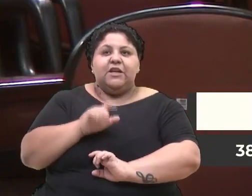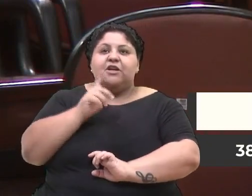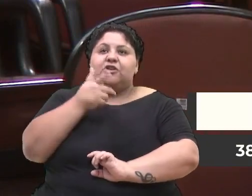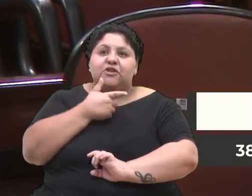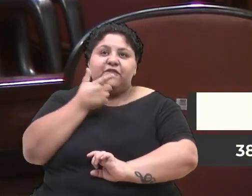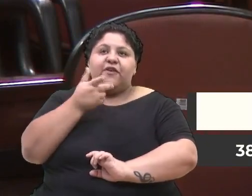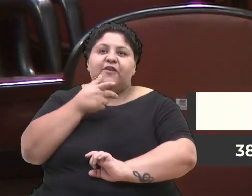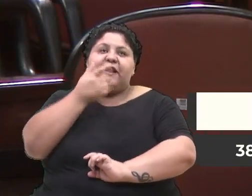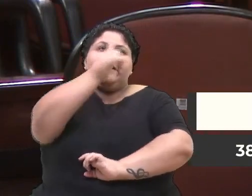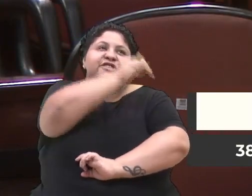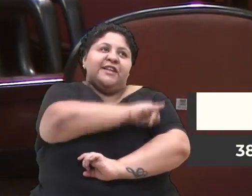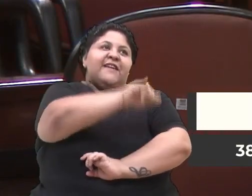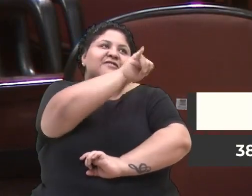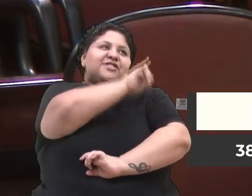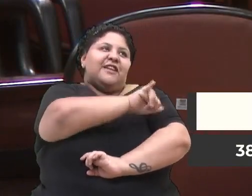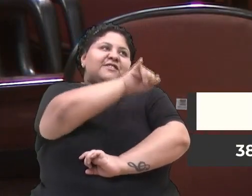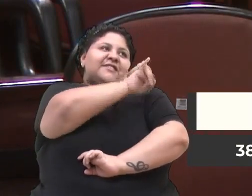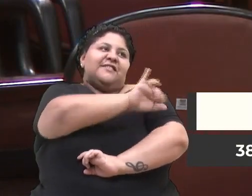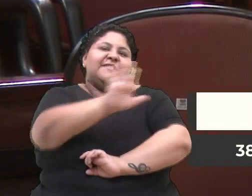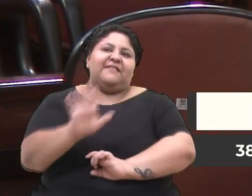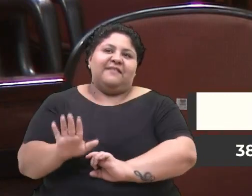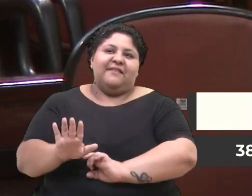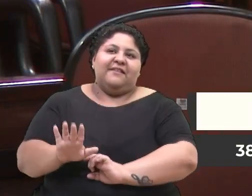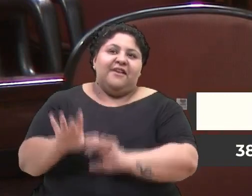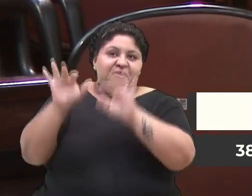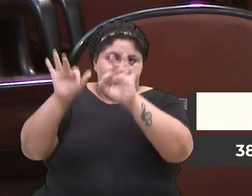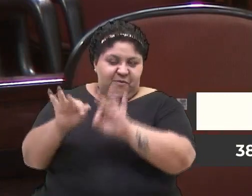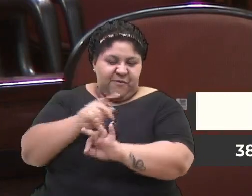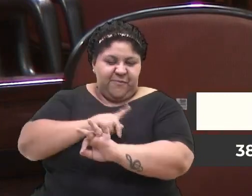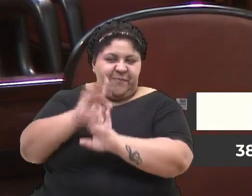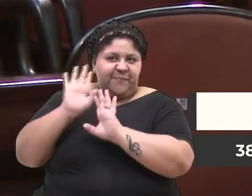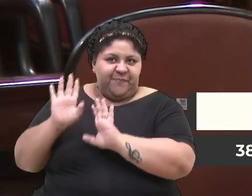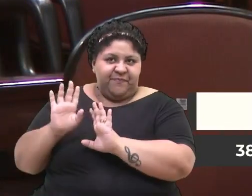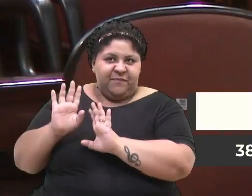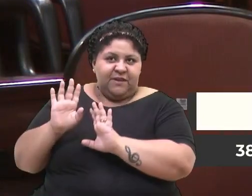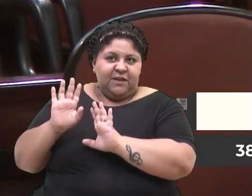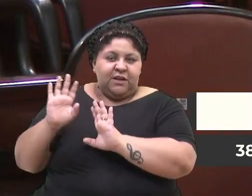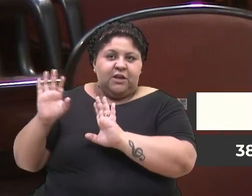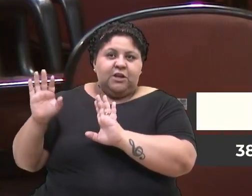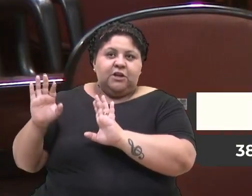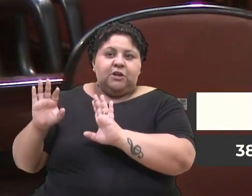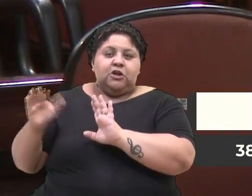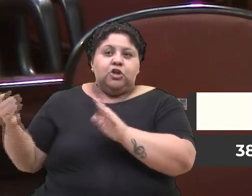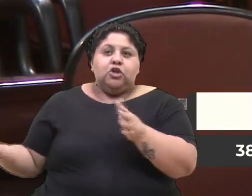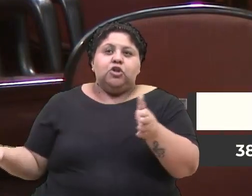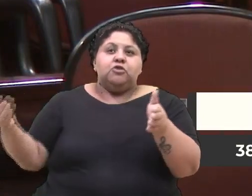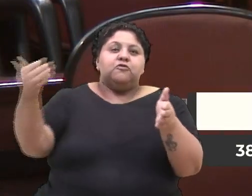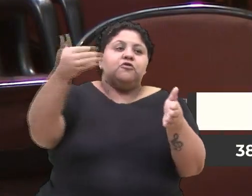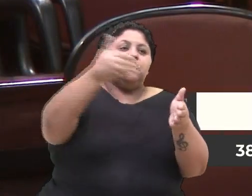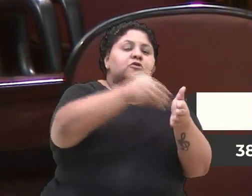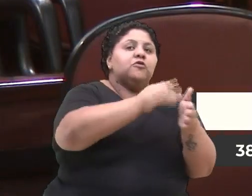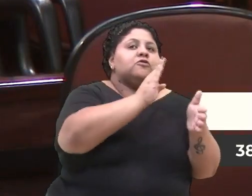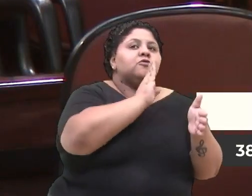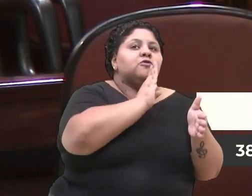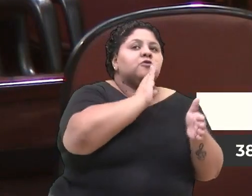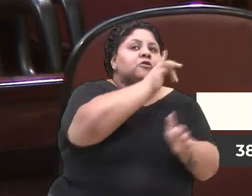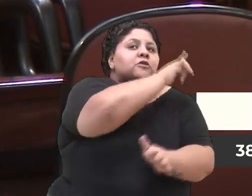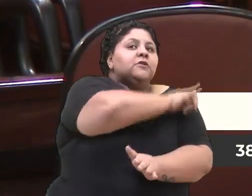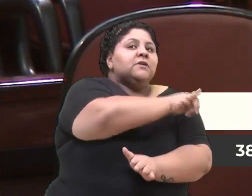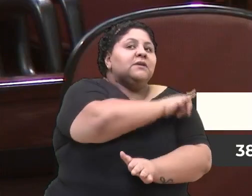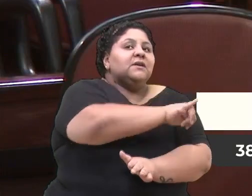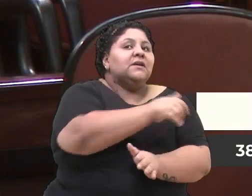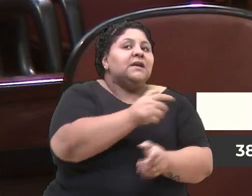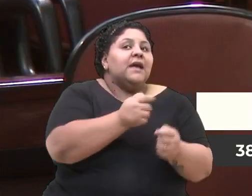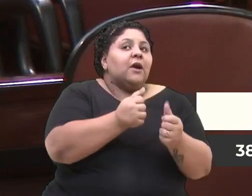Niterói, Niterói, Niterói. Eu vou concluir, presidente, tá? Aí nós fomos conhecer o complexo de Niterói, que é similar a Caxias do